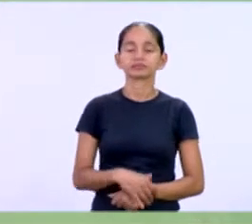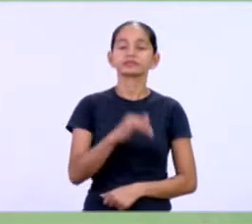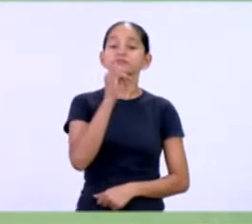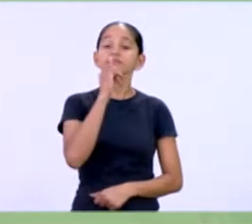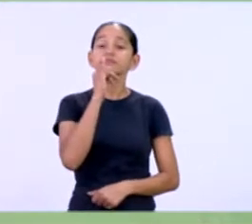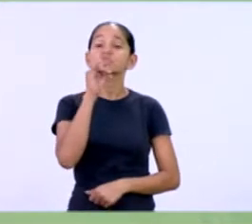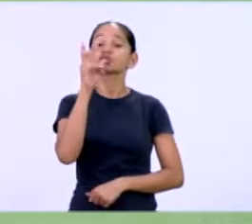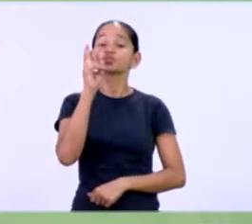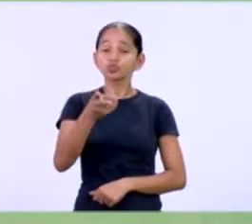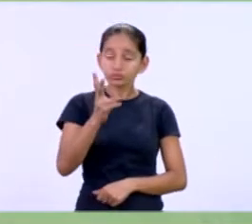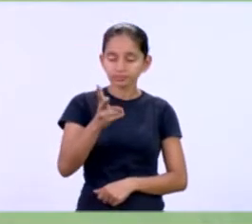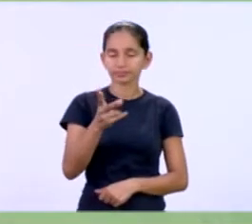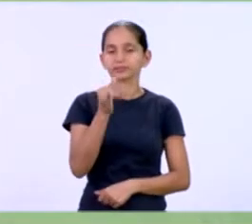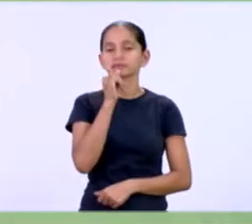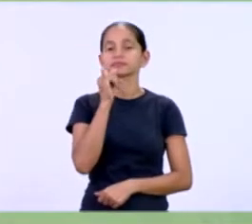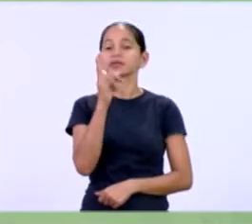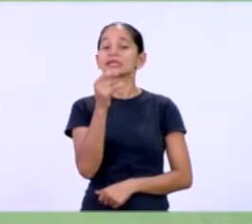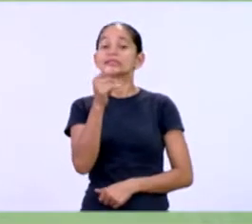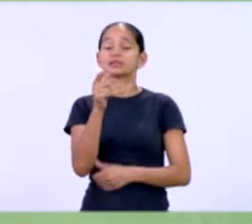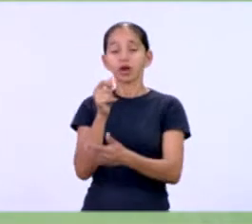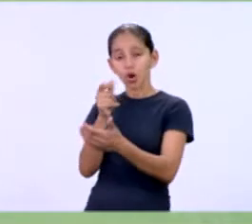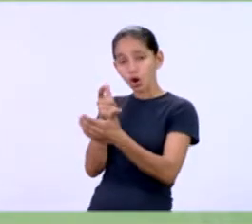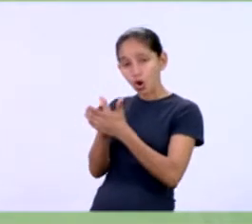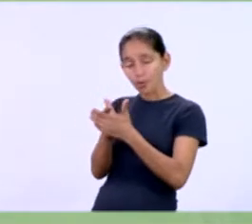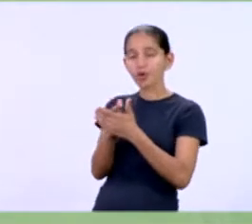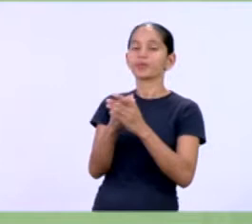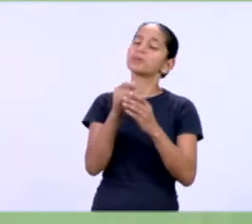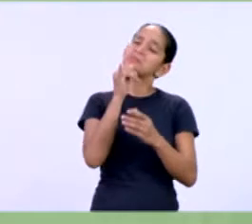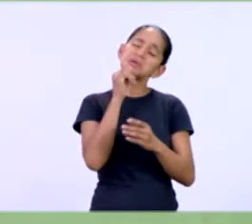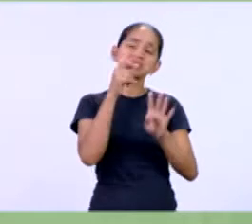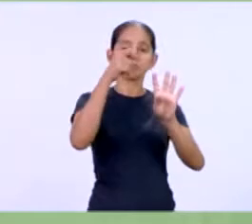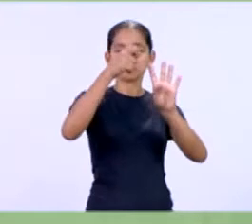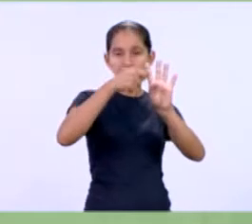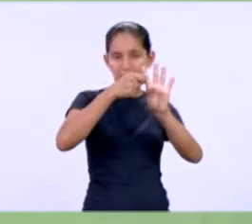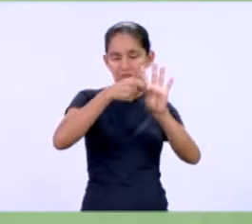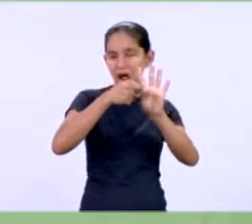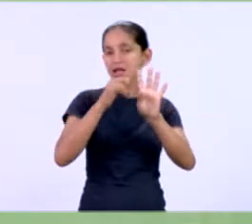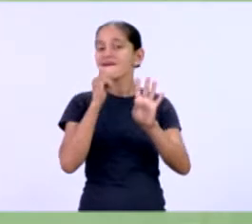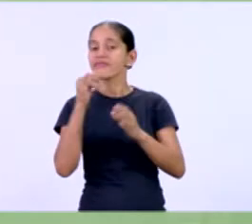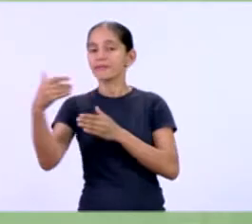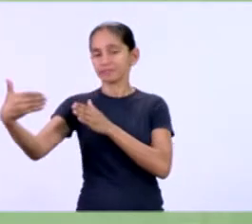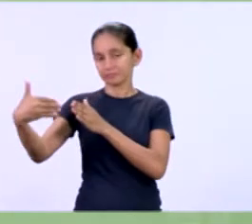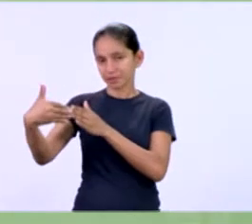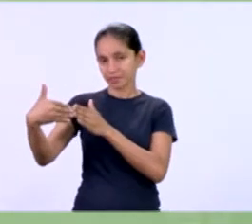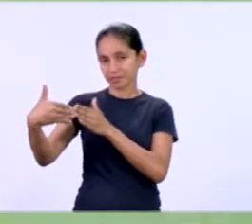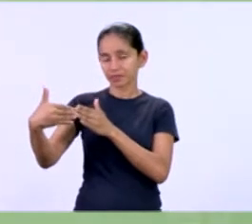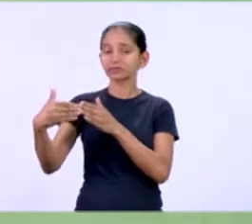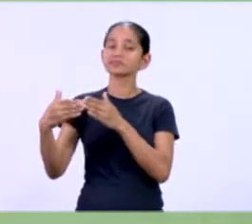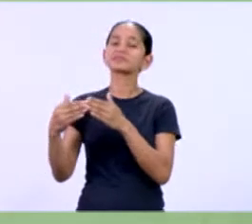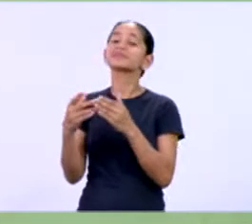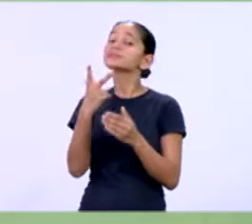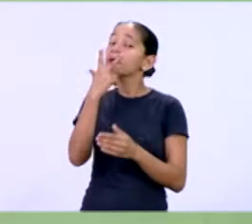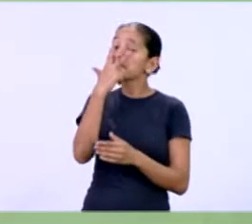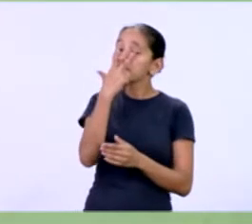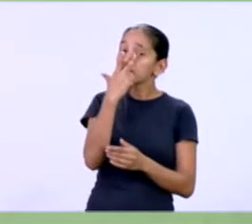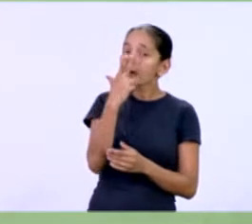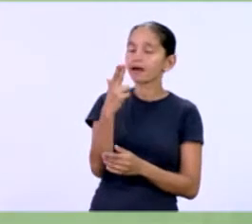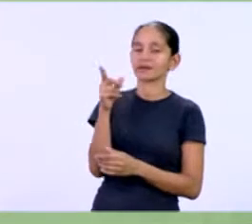Continuando o capital de giro, quando a empresa compra a prazo matéria-prima ou mercadoria, significa que os fornecedores